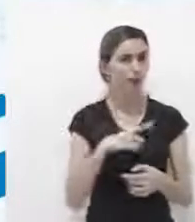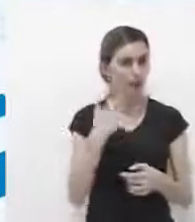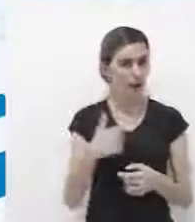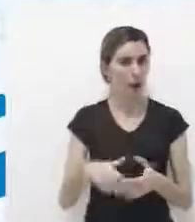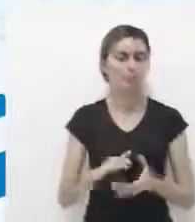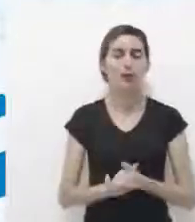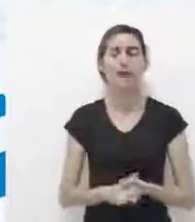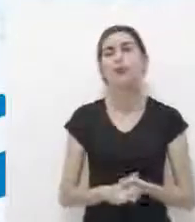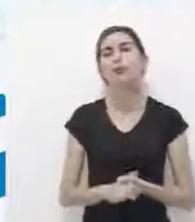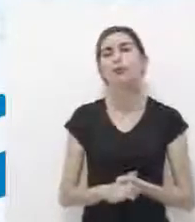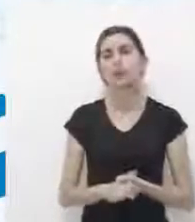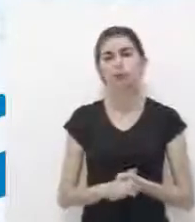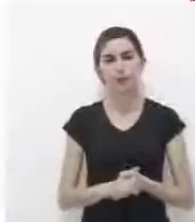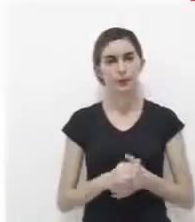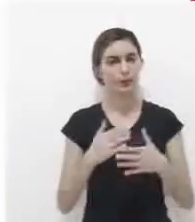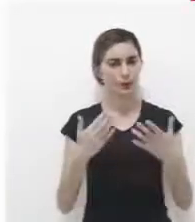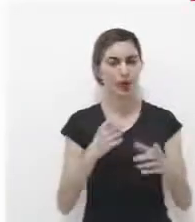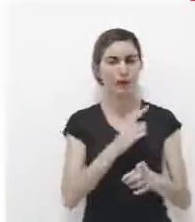Vamos lá, ainda tem mais.